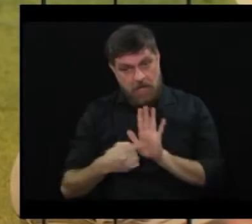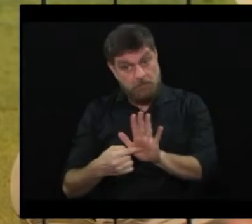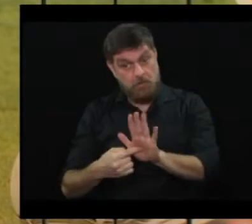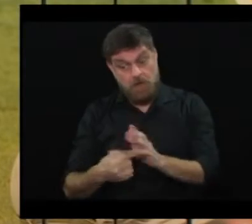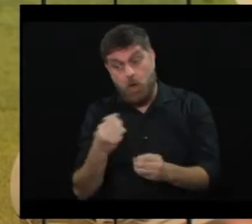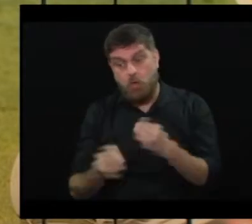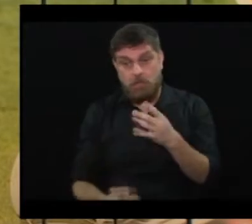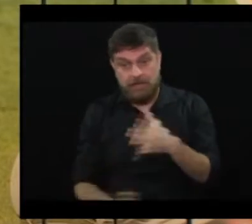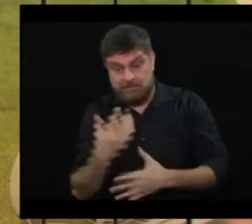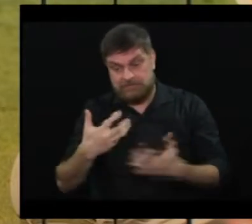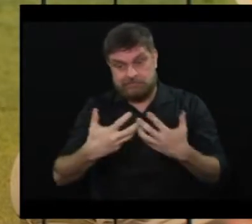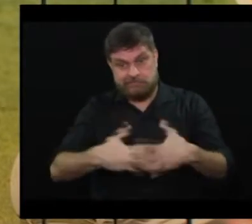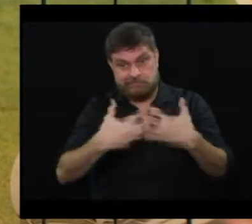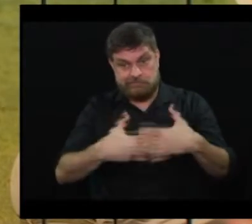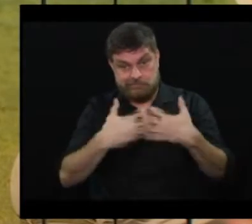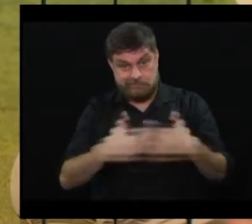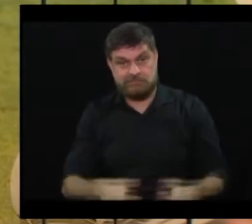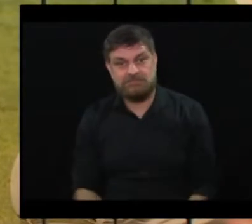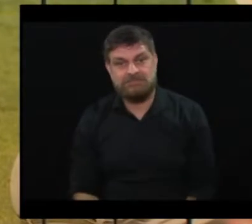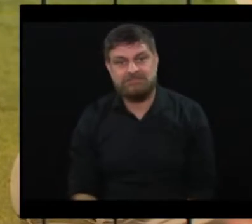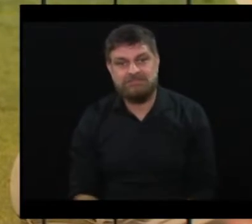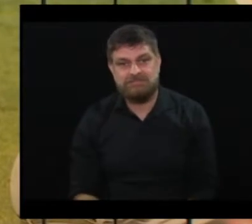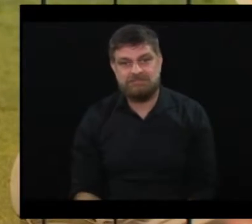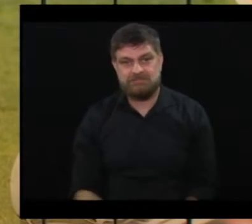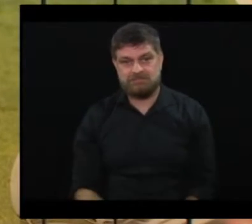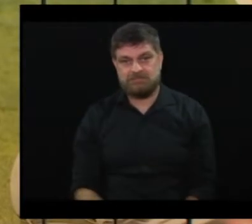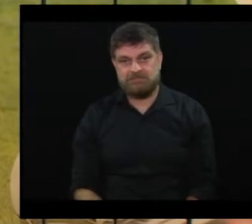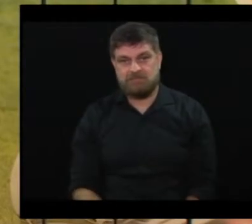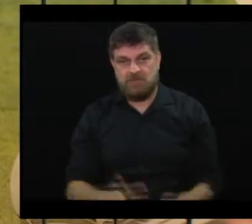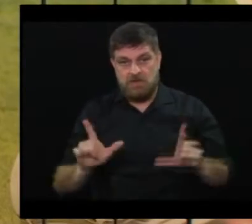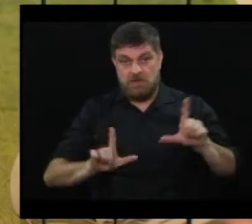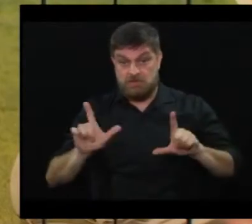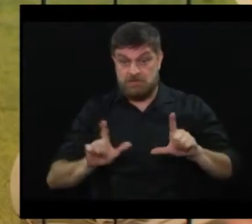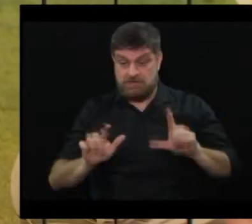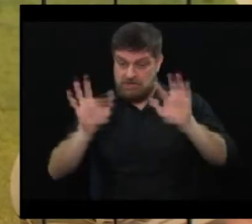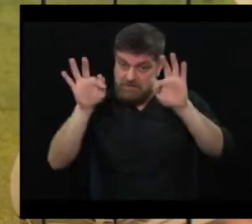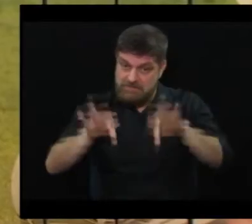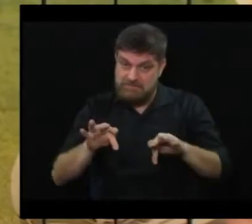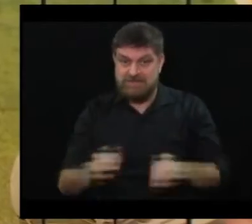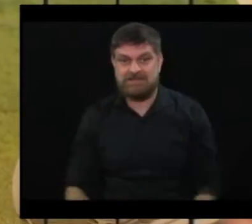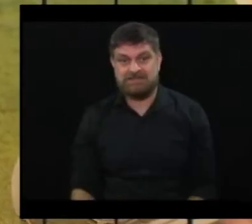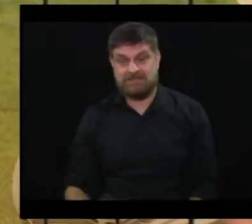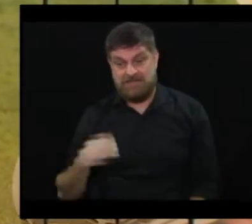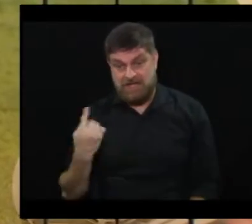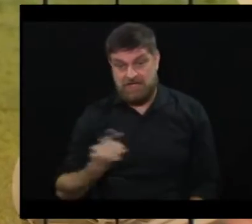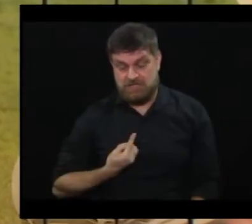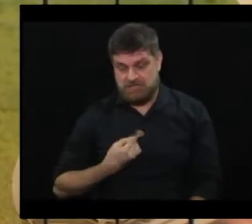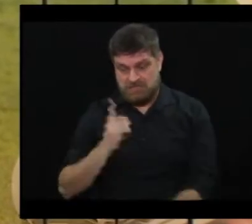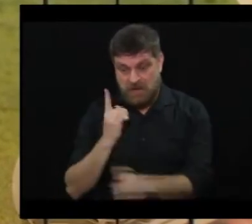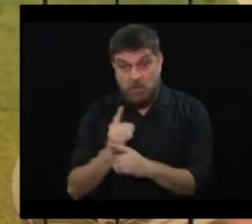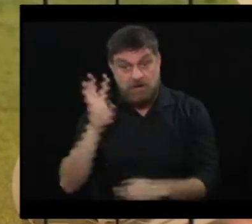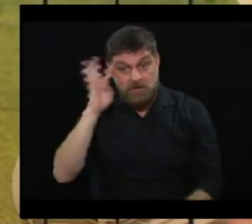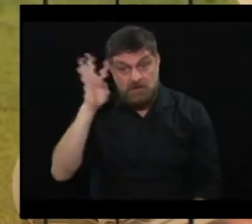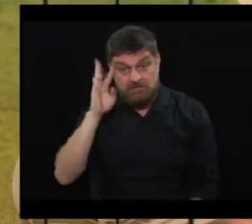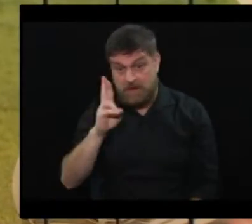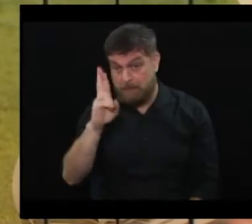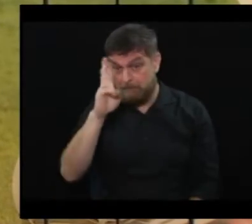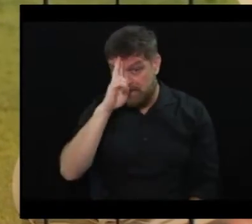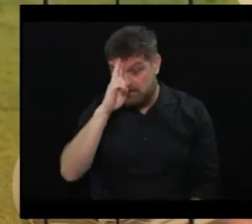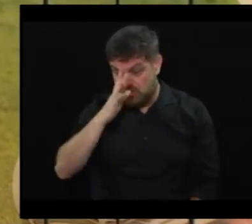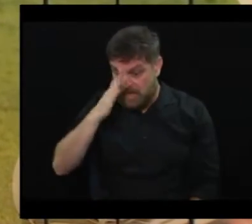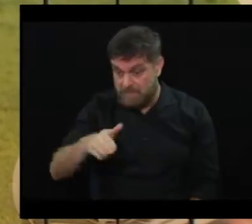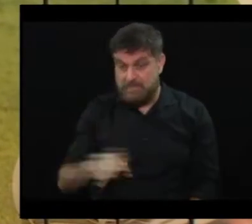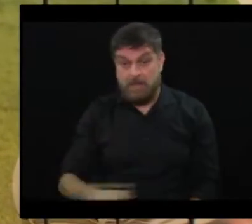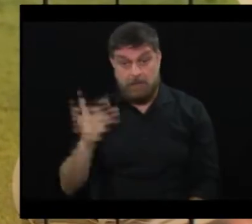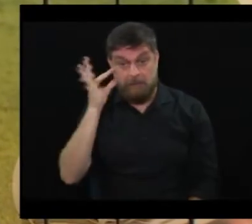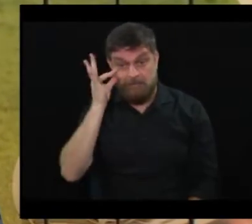história de Guarani e Coritiba, tá certo? O Jornal Câmara Notícia fica por aqui. A gente se vê na quarta-feira, 12h30,